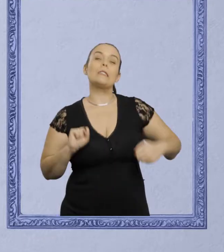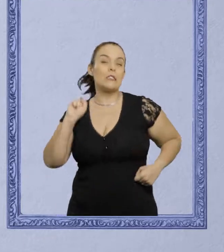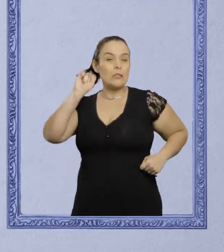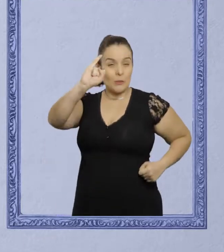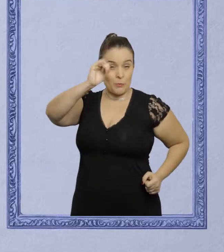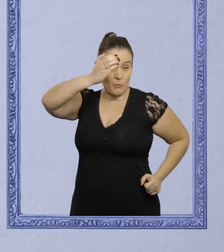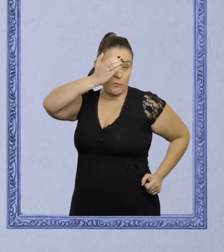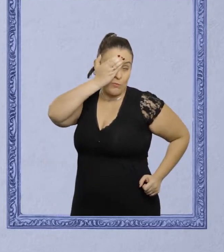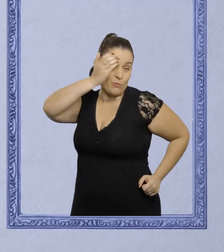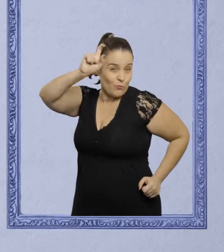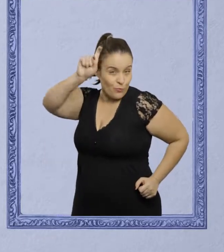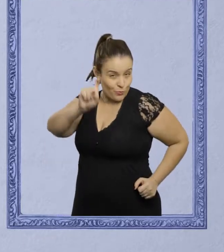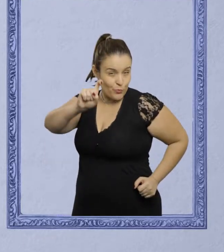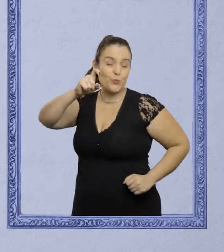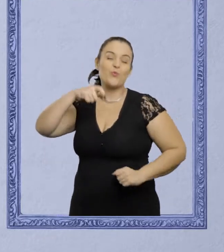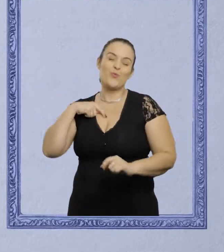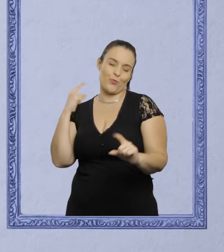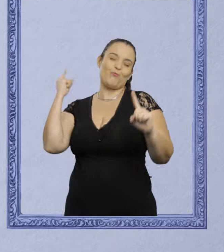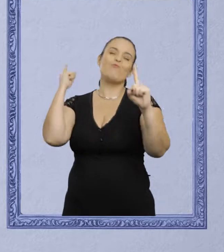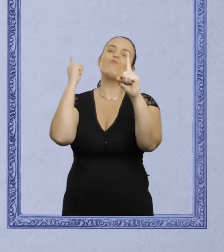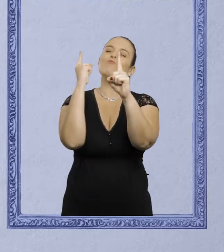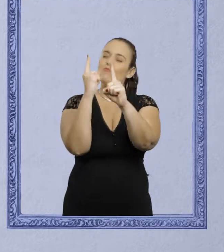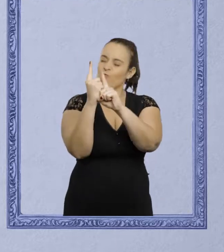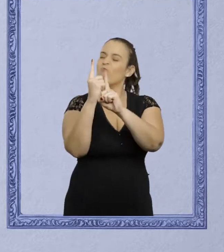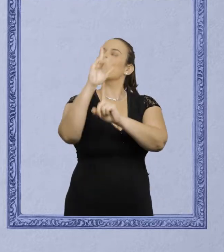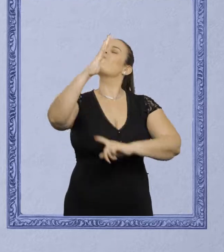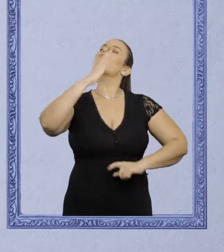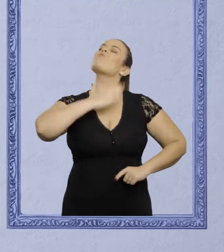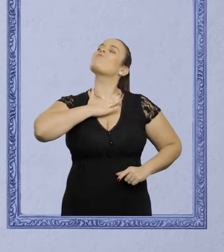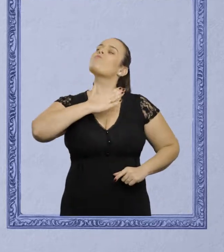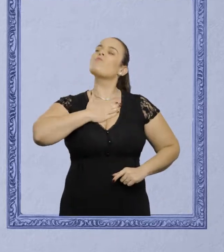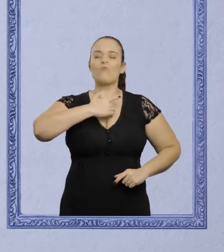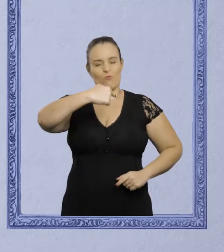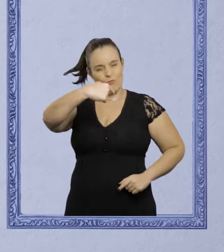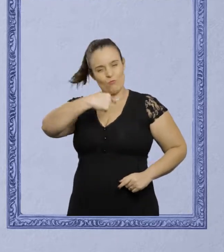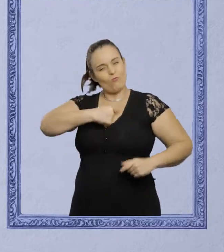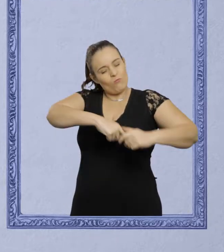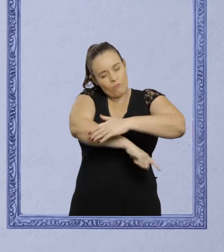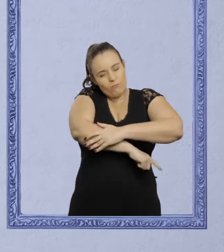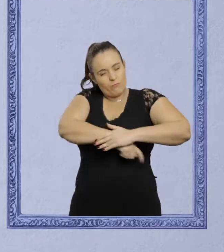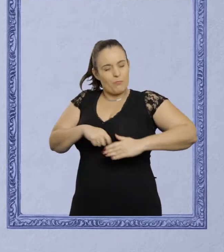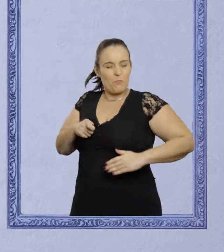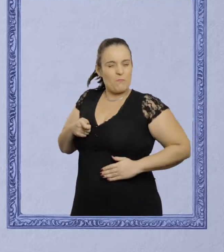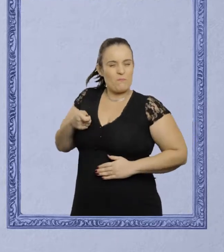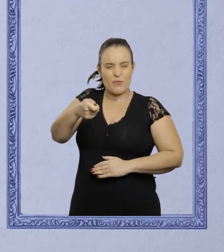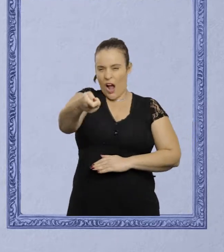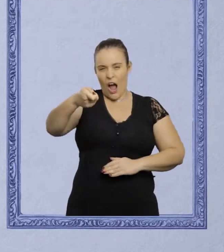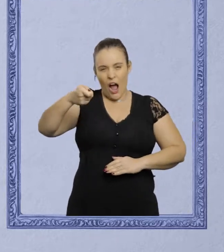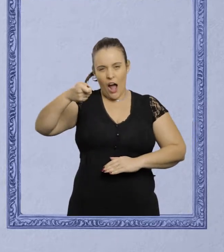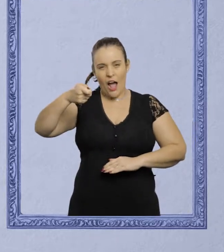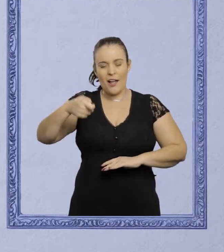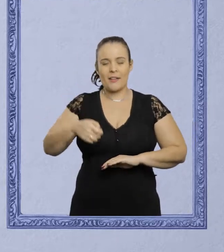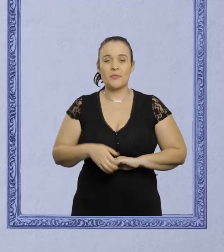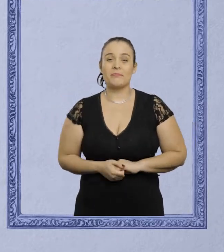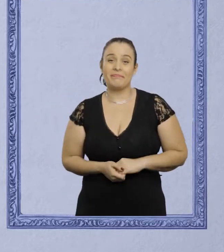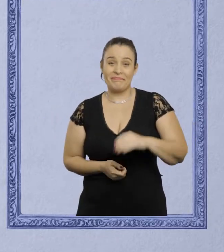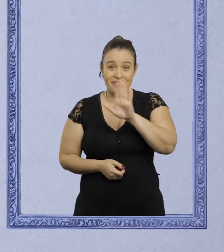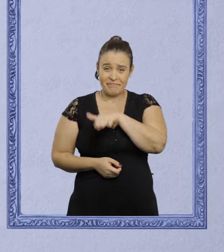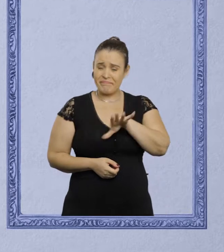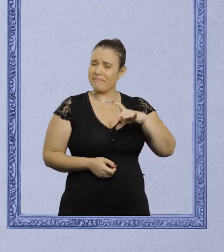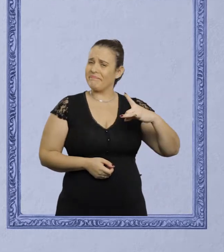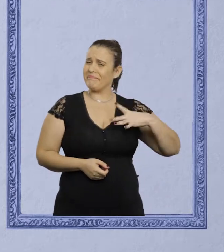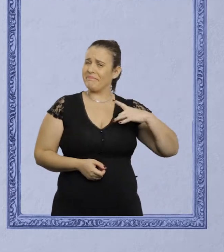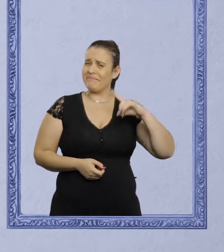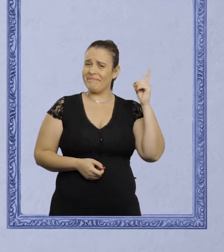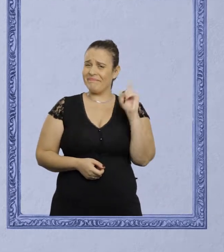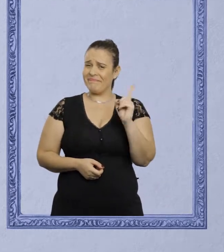Ele disse: "Se encontrarmos o Capitão Gancho, deixem o cara para mim. Eu que vou matá-lo." As